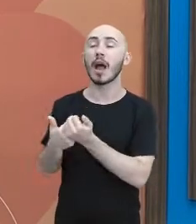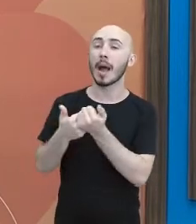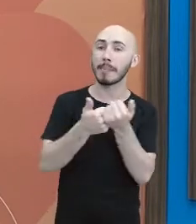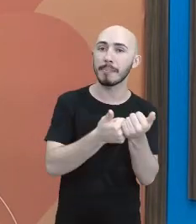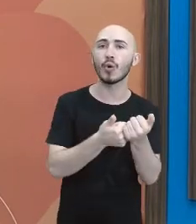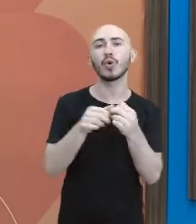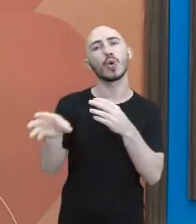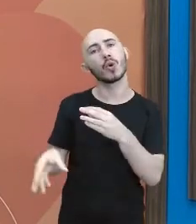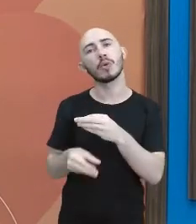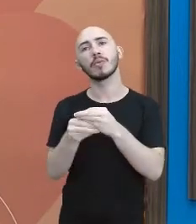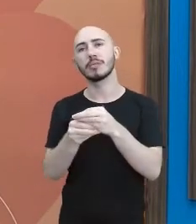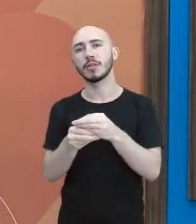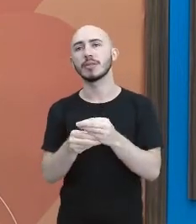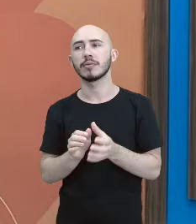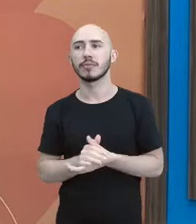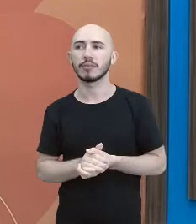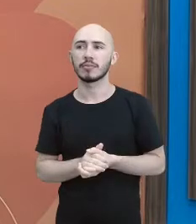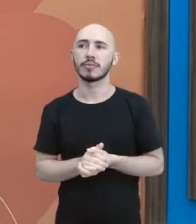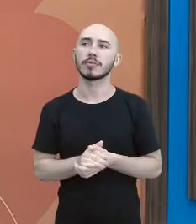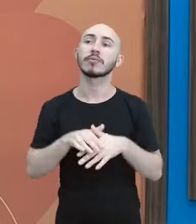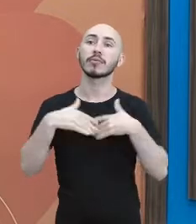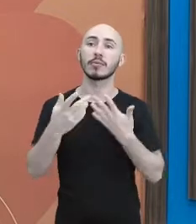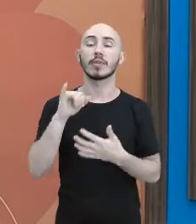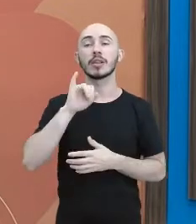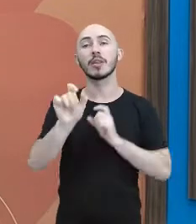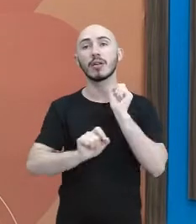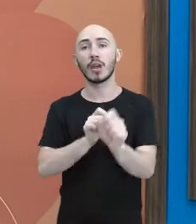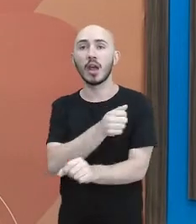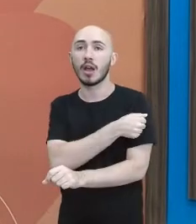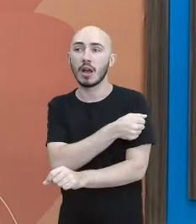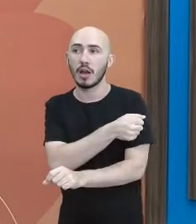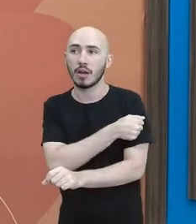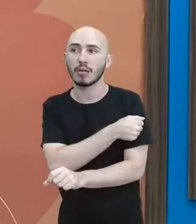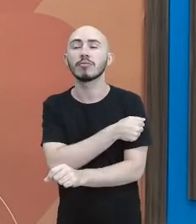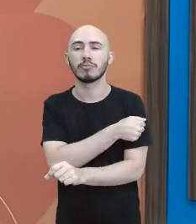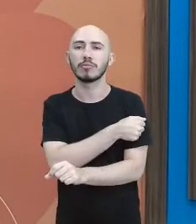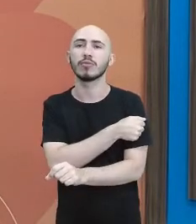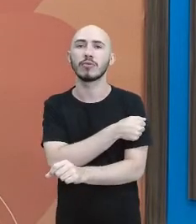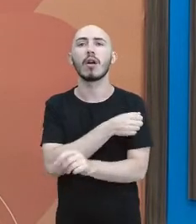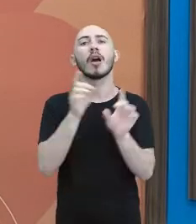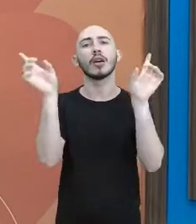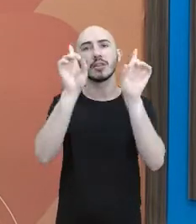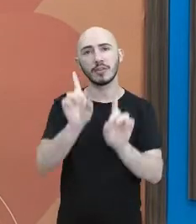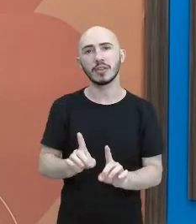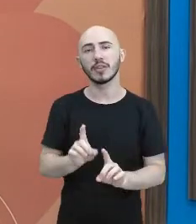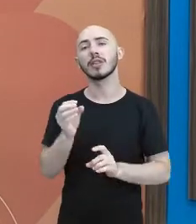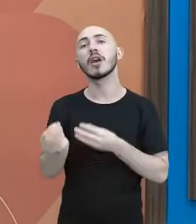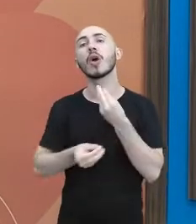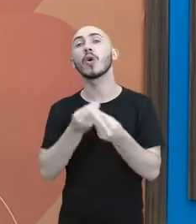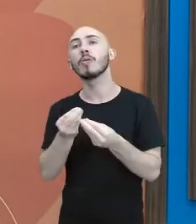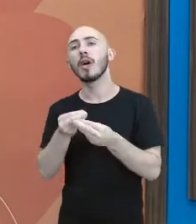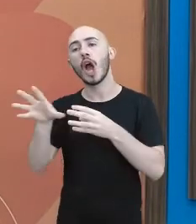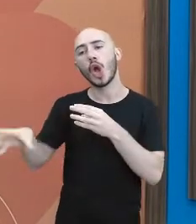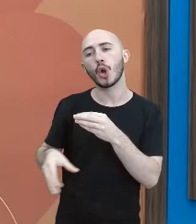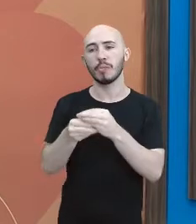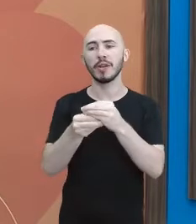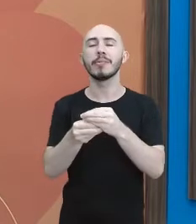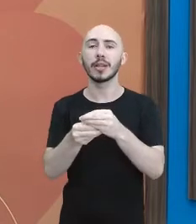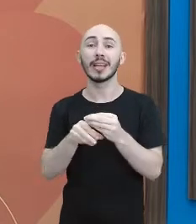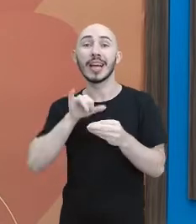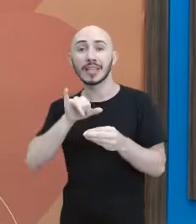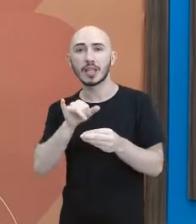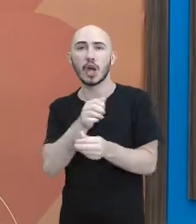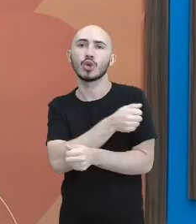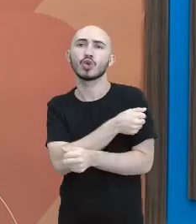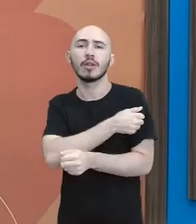ou suplementar, né? No caso dos estudantes com deficiência, seria um suporte complementar. No caso dos estudantes com altas